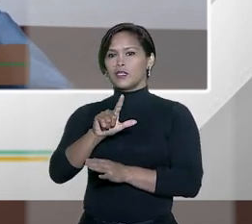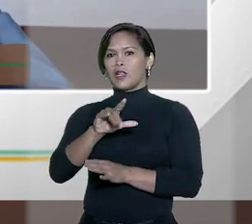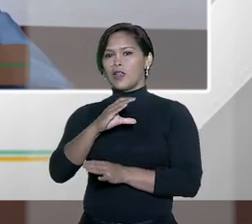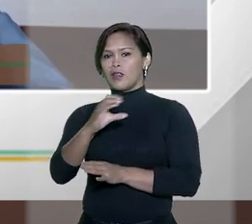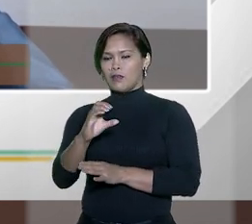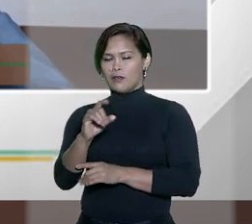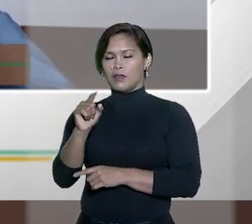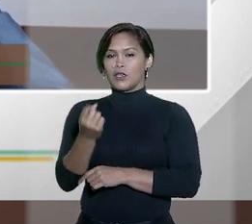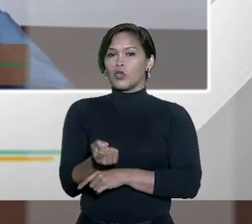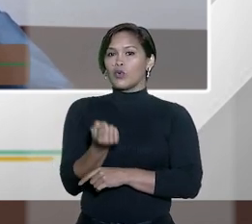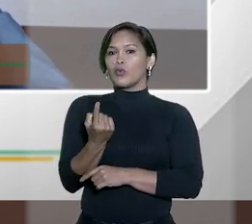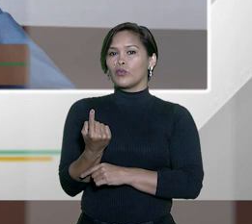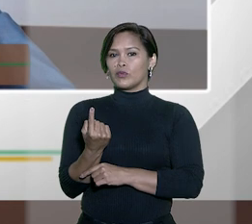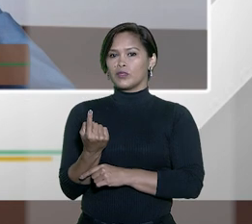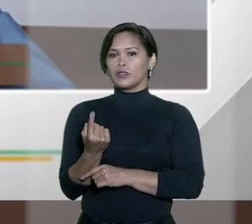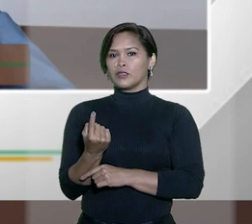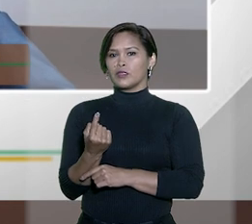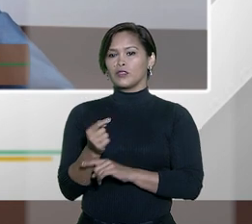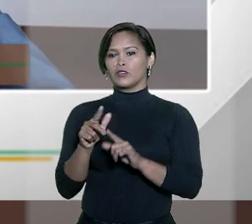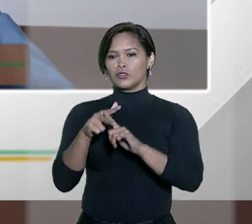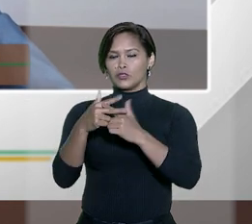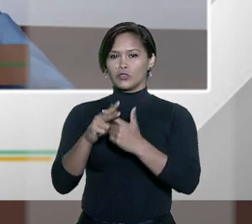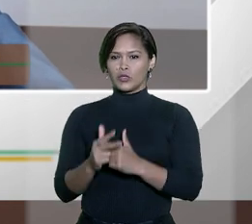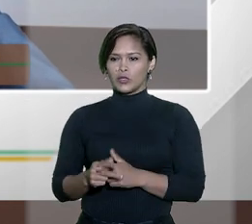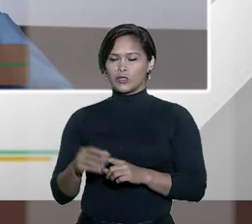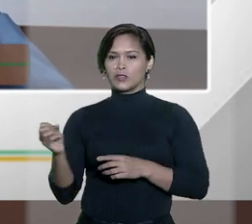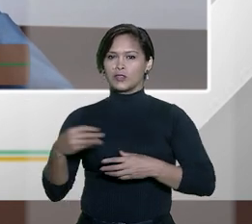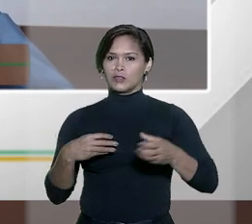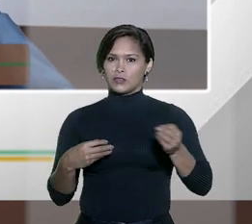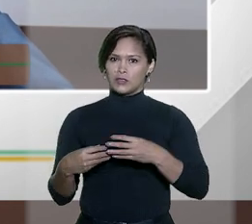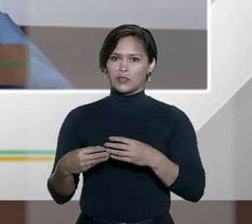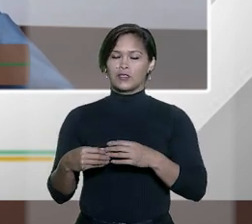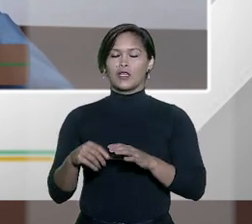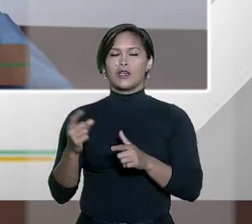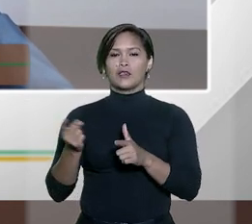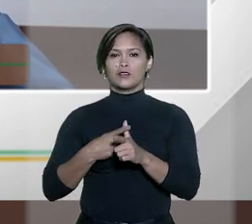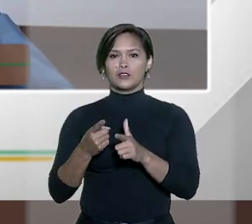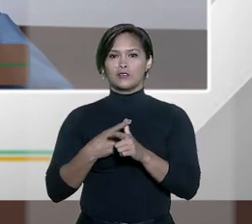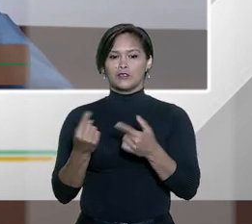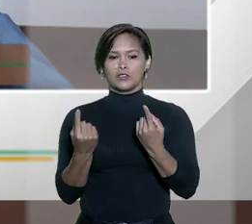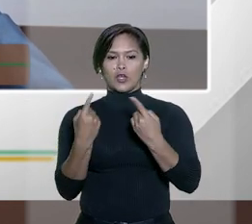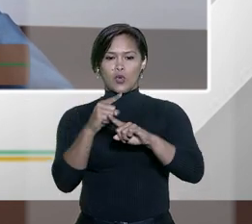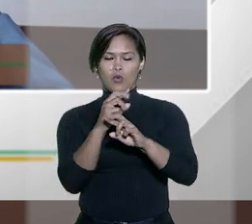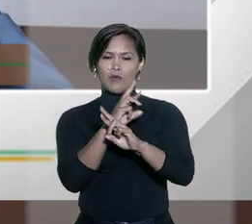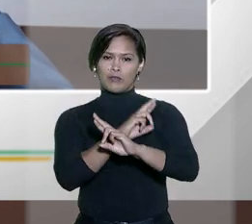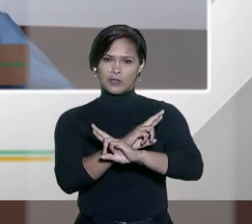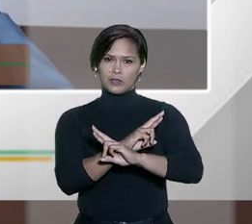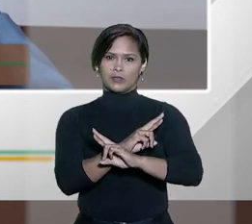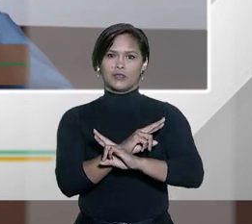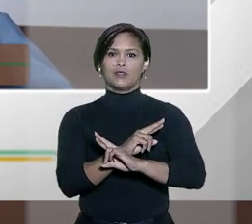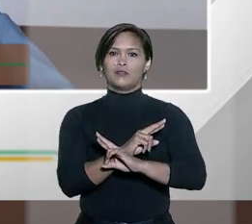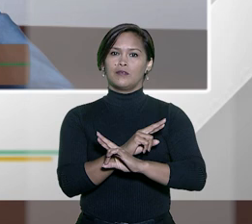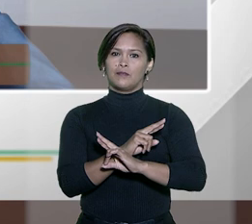forma única de correção, de atualização das dívidas contra a fazenda pública.